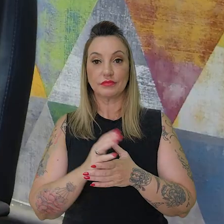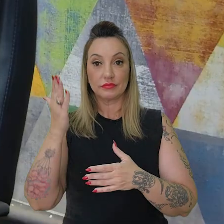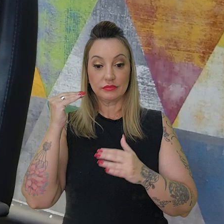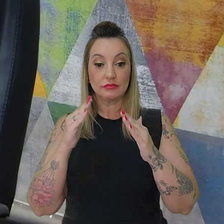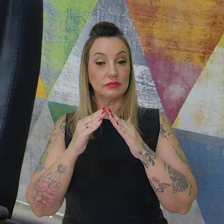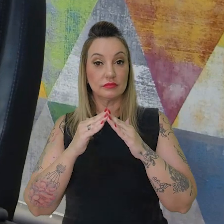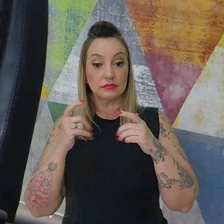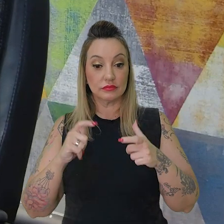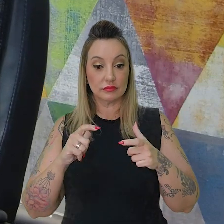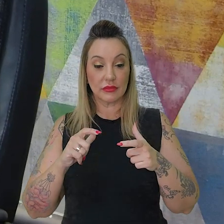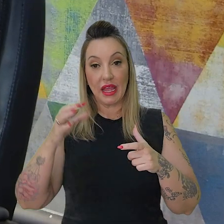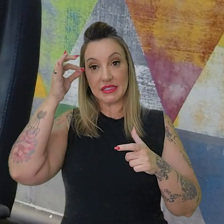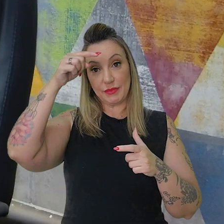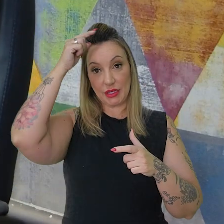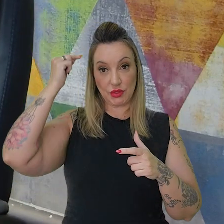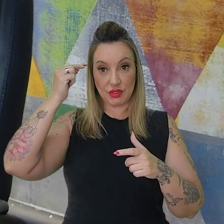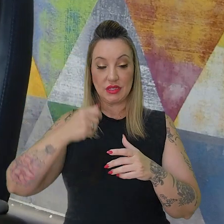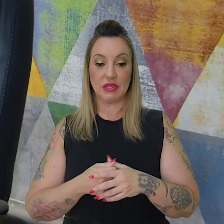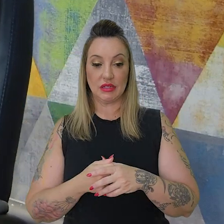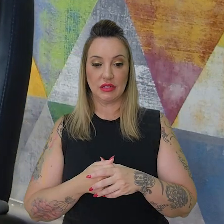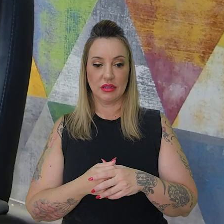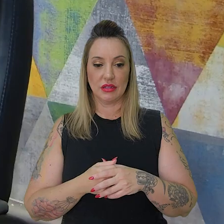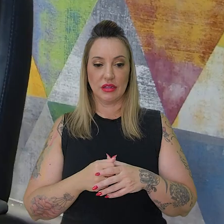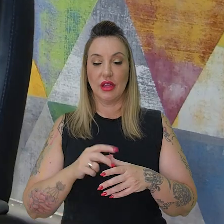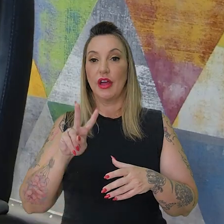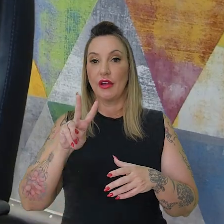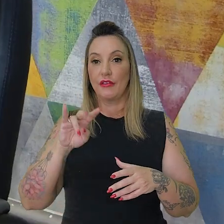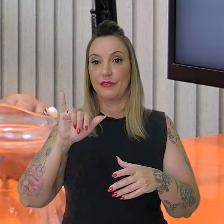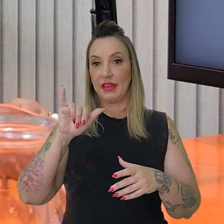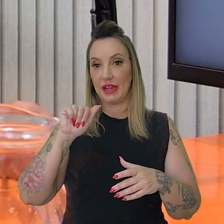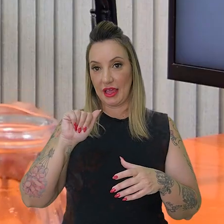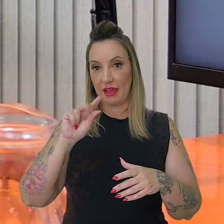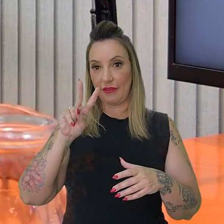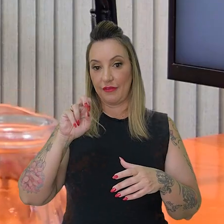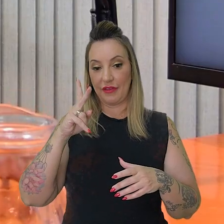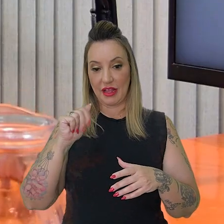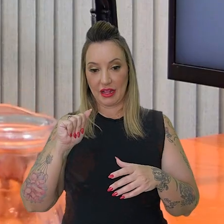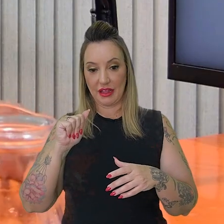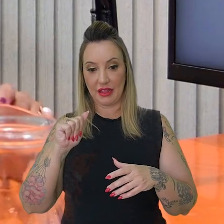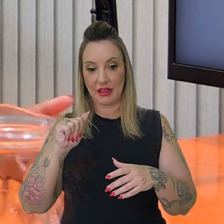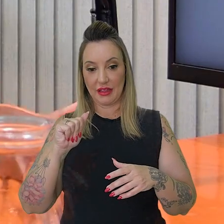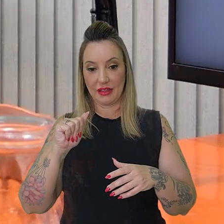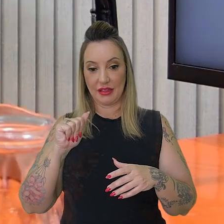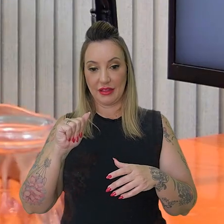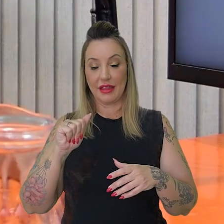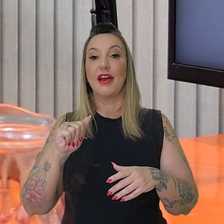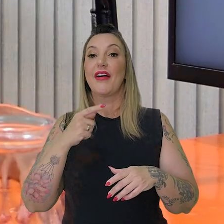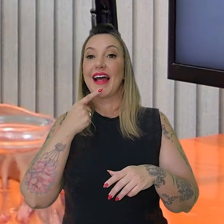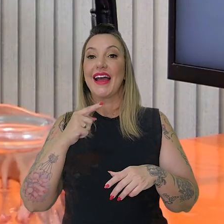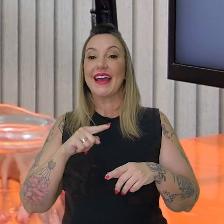morava no Espírito Santo e é Vila Velha Vila Velha ah Vila Velha sou Vila canela